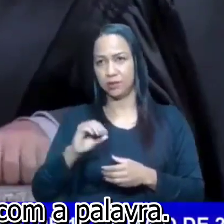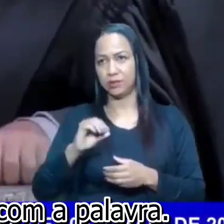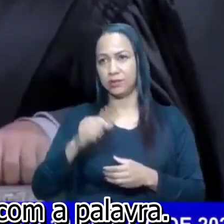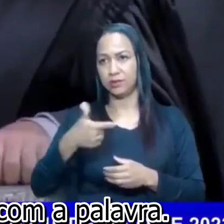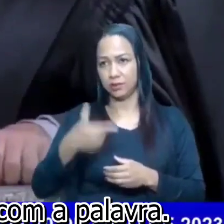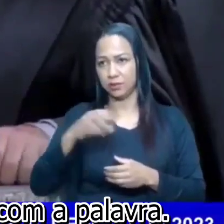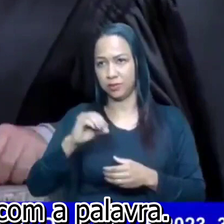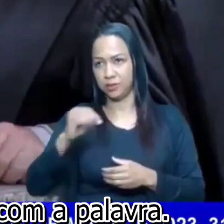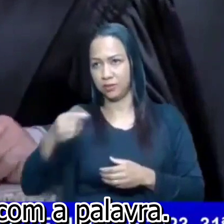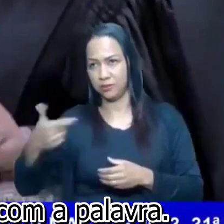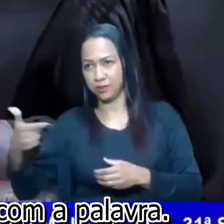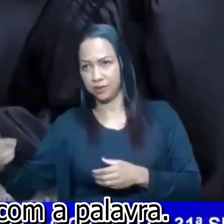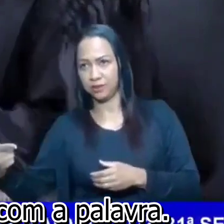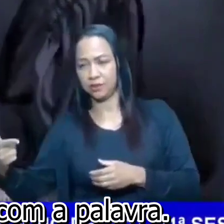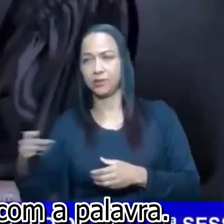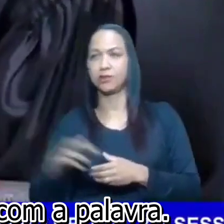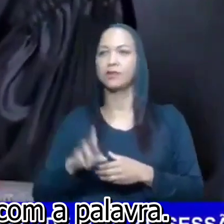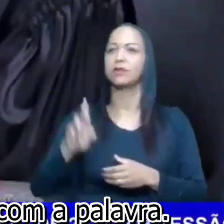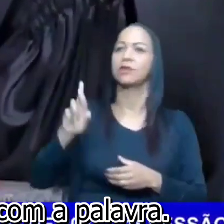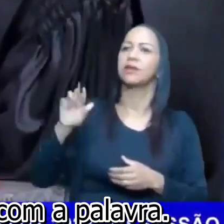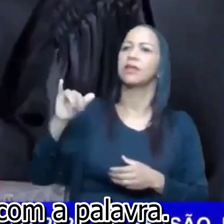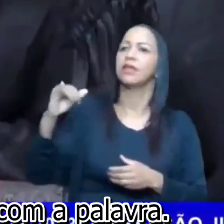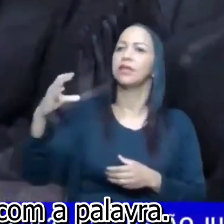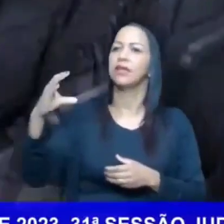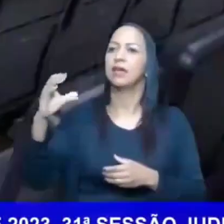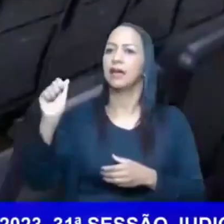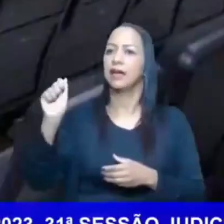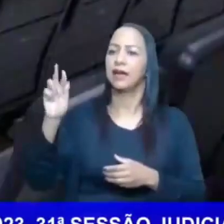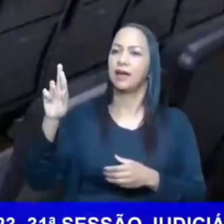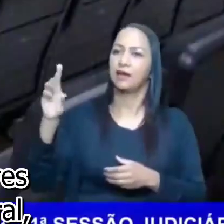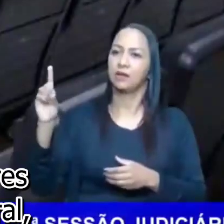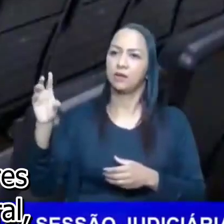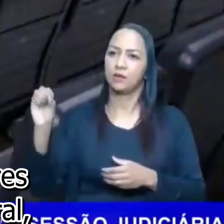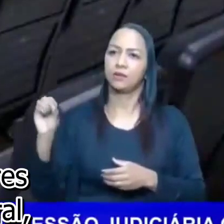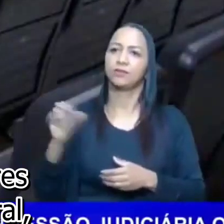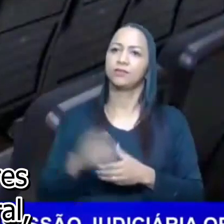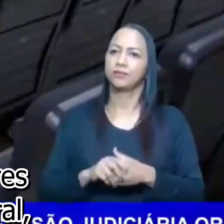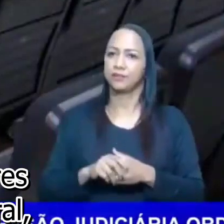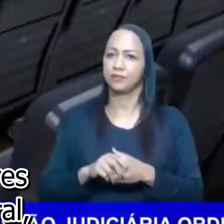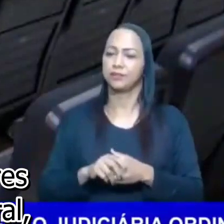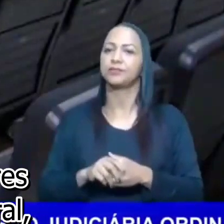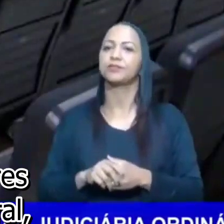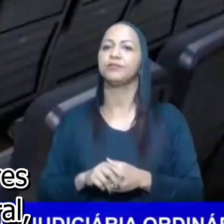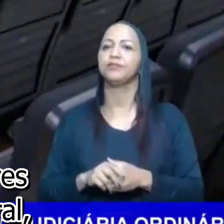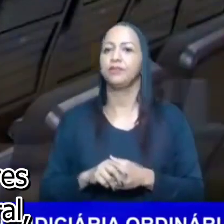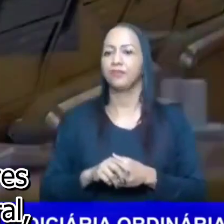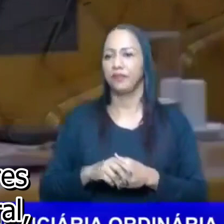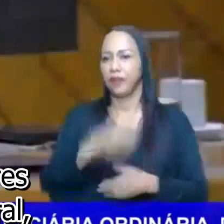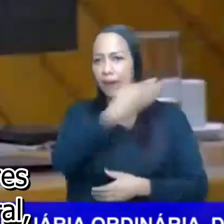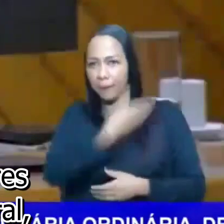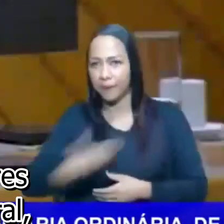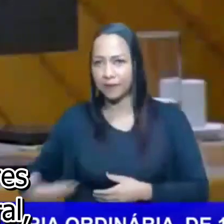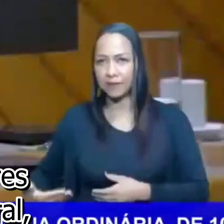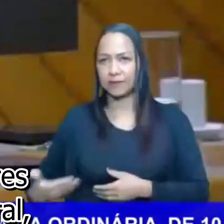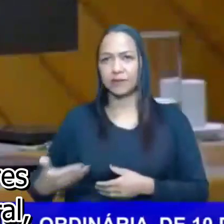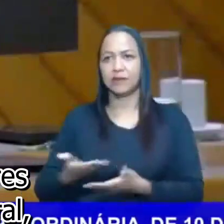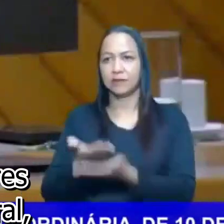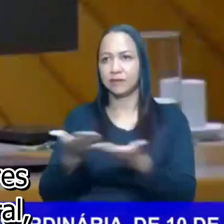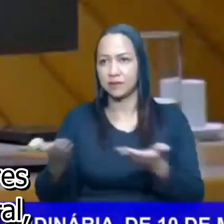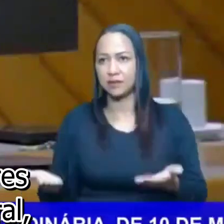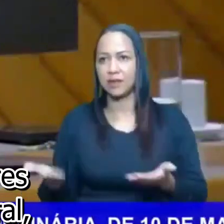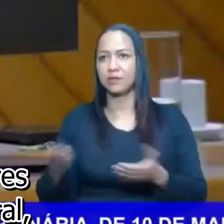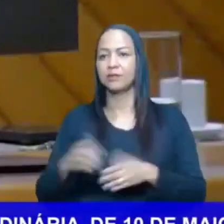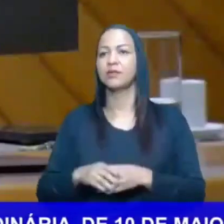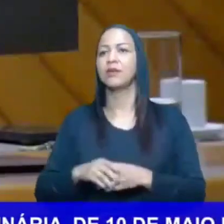interessado Ricardo Tavares dos Santos. A ilustre relatora está com a palavra. Excelentíssimo senhor presidente, ilustres pares, doutor procurador